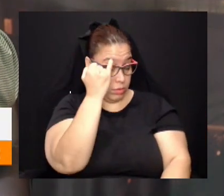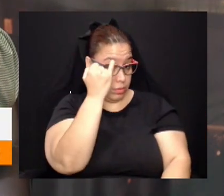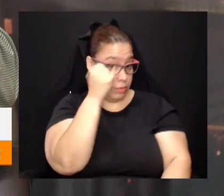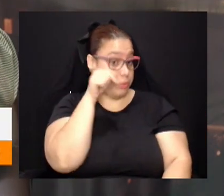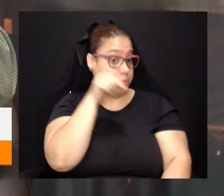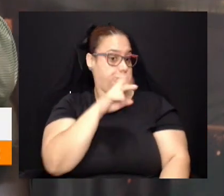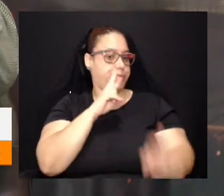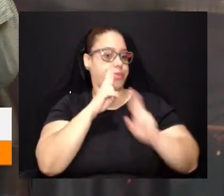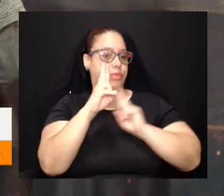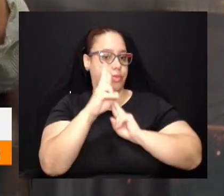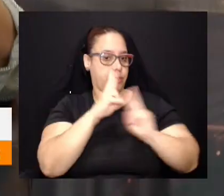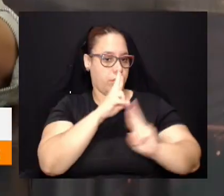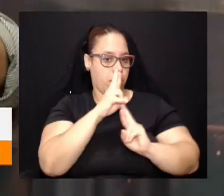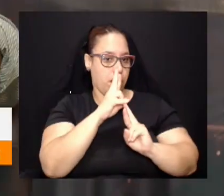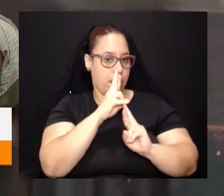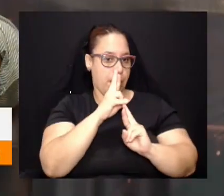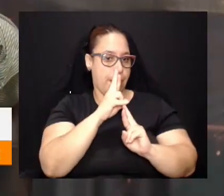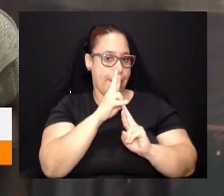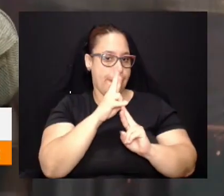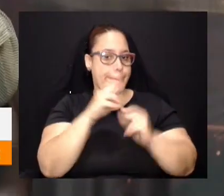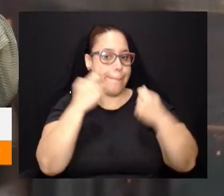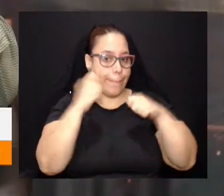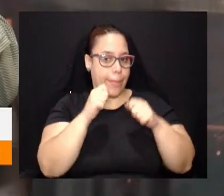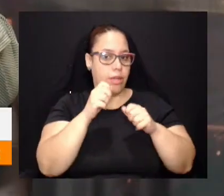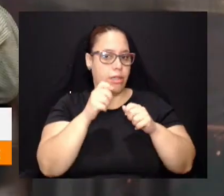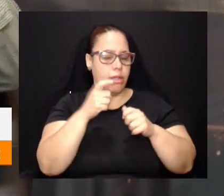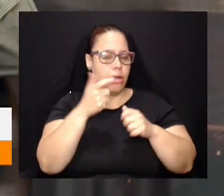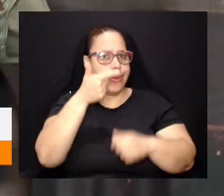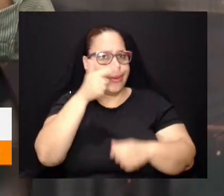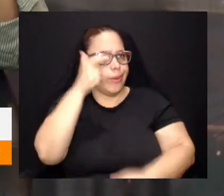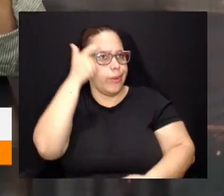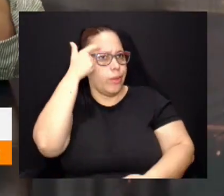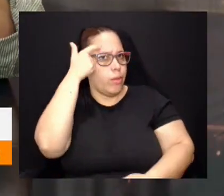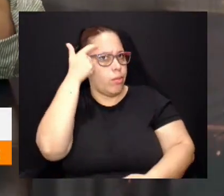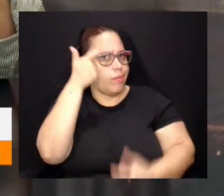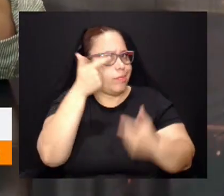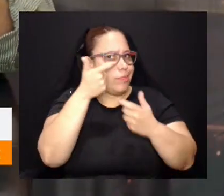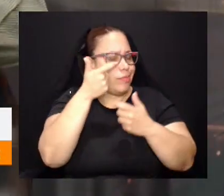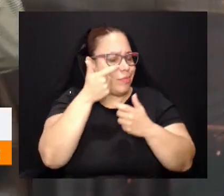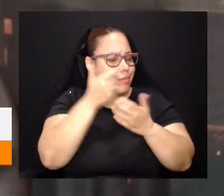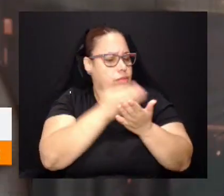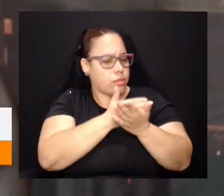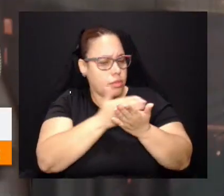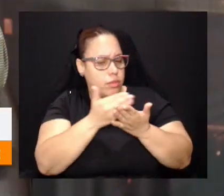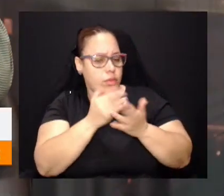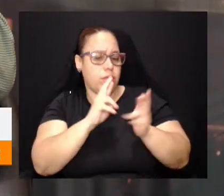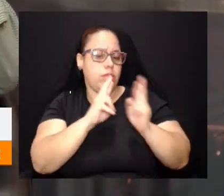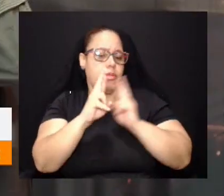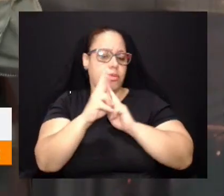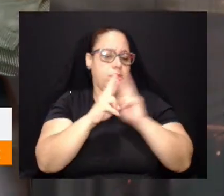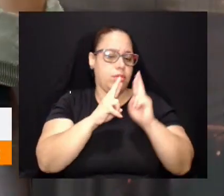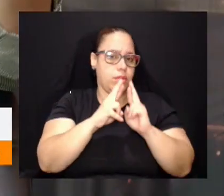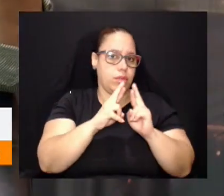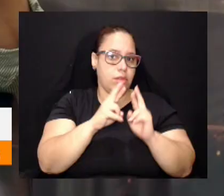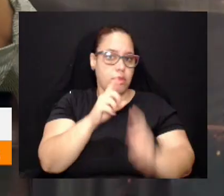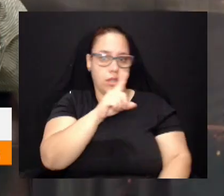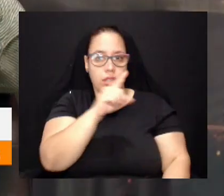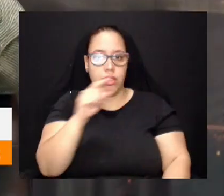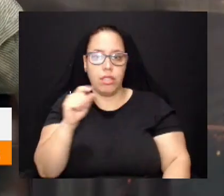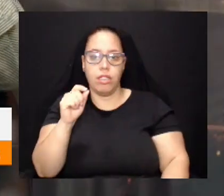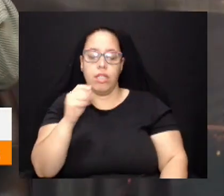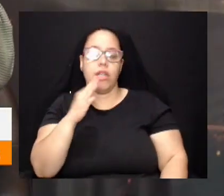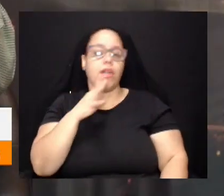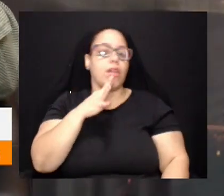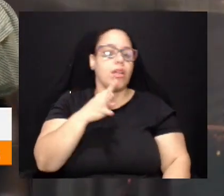relacionamento precisa ser repensado. Assim, quando a gente está no começo da relação, você vai sair com a pessoa, você está conhecendo,